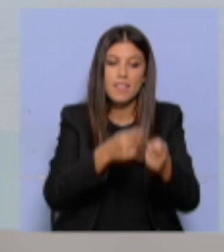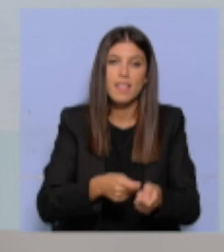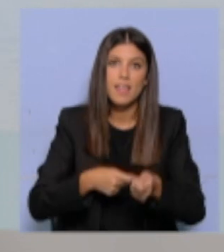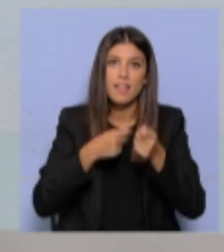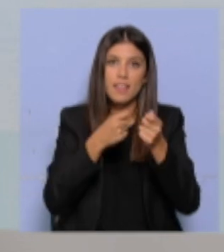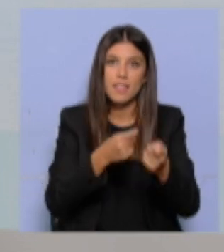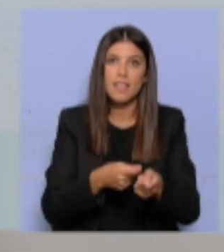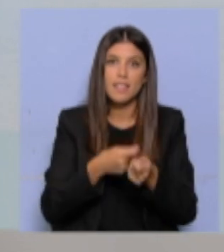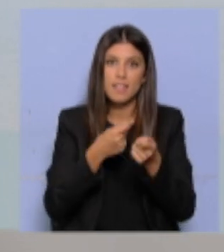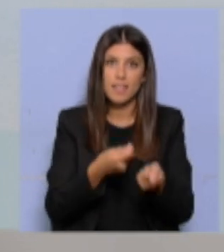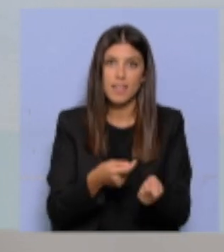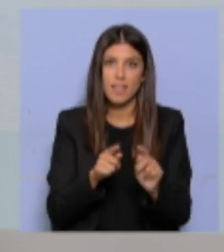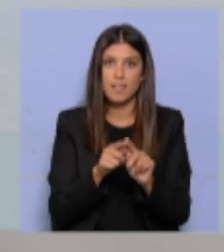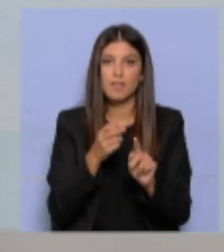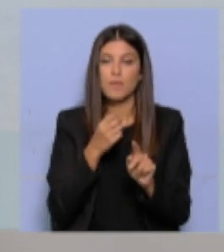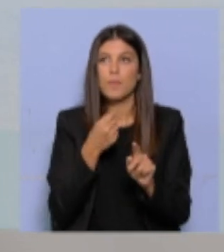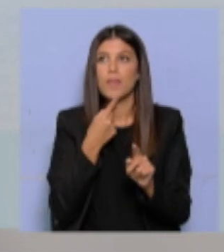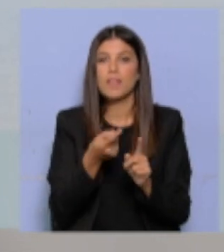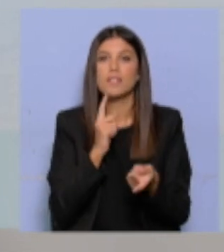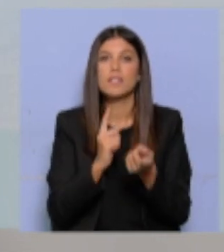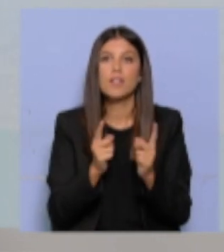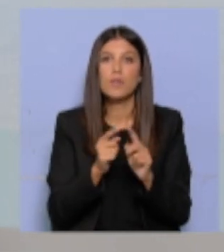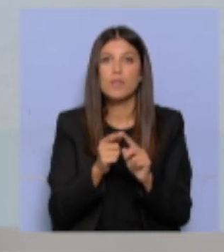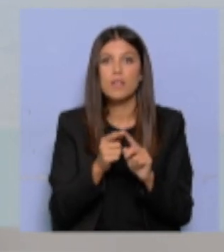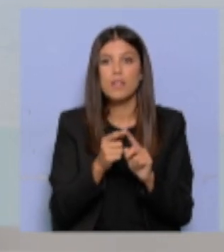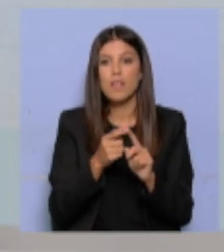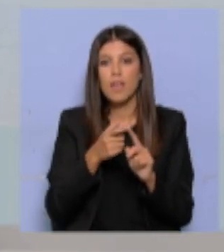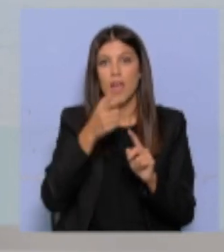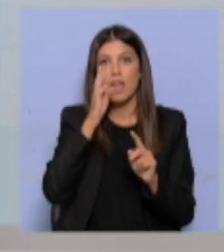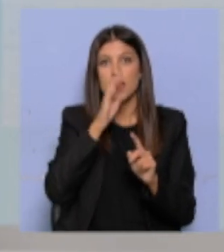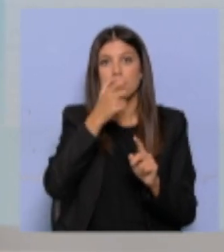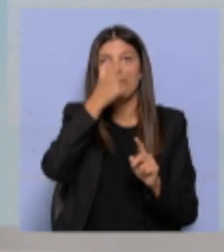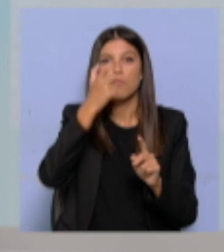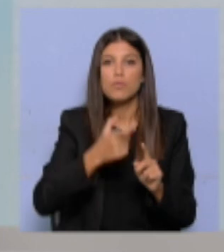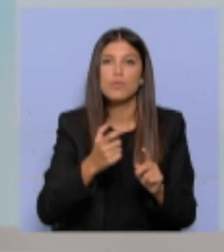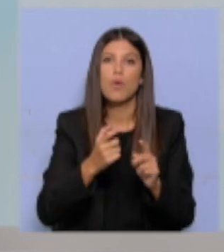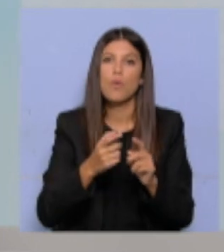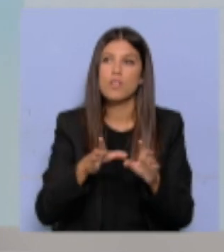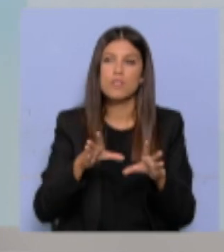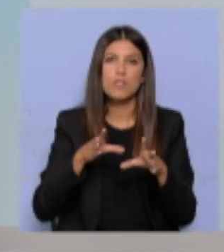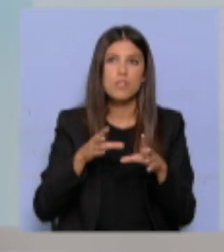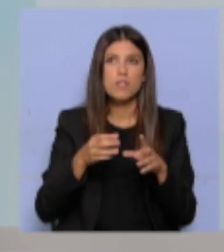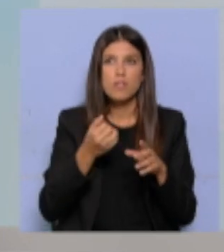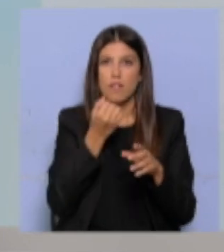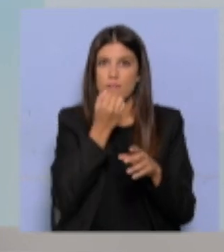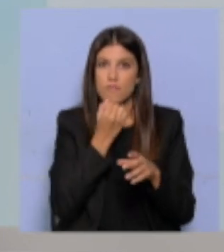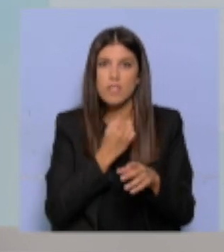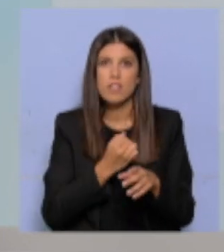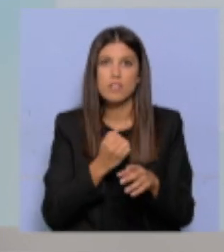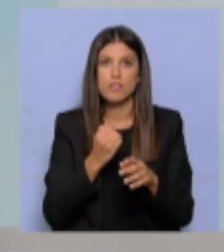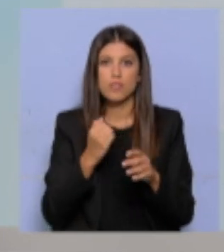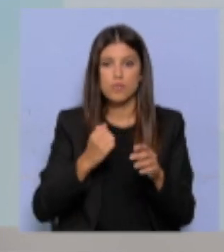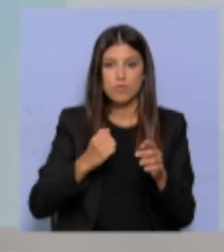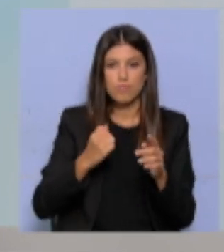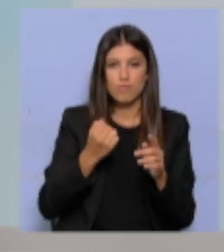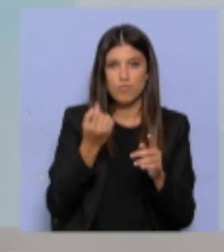que estão descontentes com a Igreja, por qualquer razão, daqueles que estão descontentes com o cristianismo, por qualquer